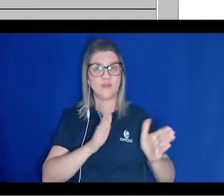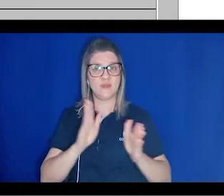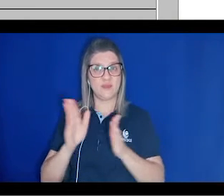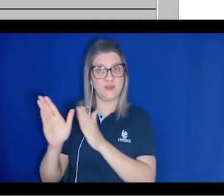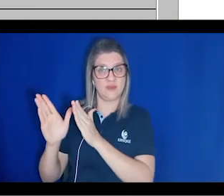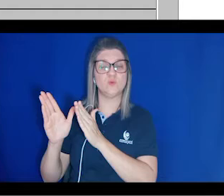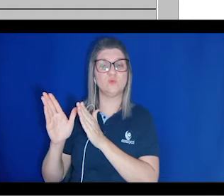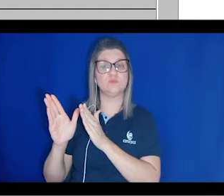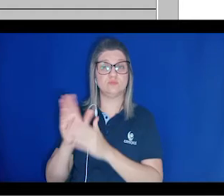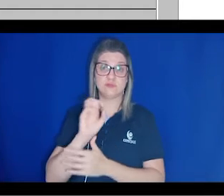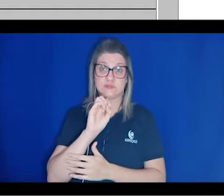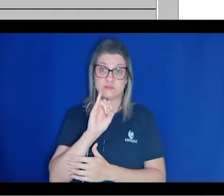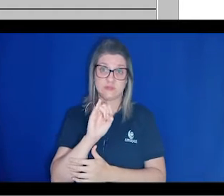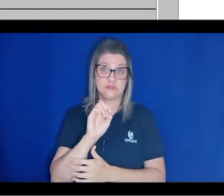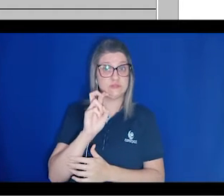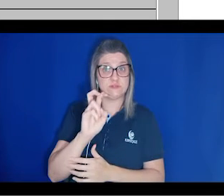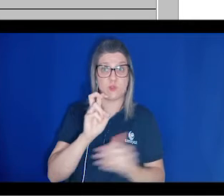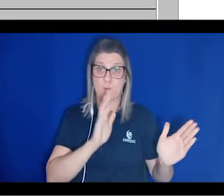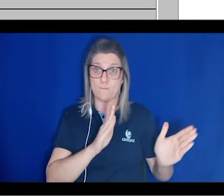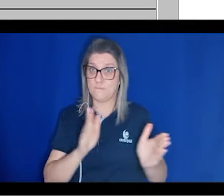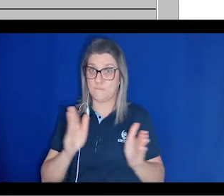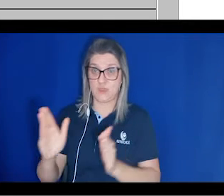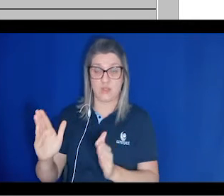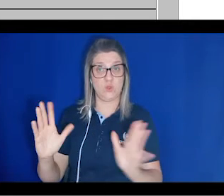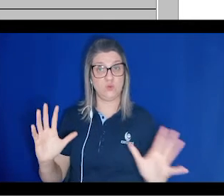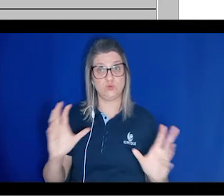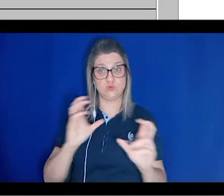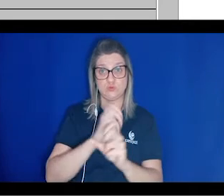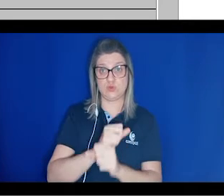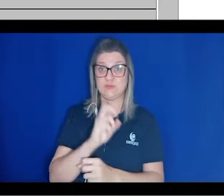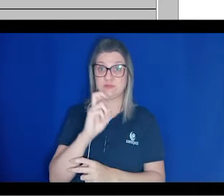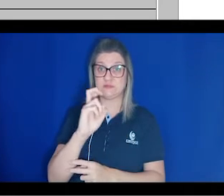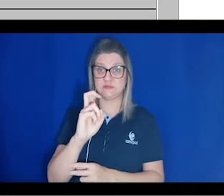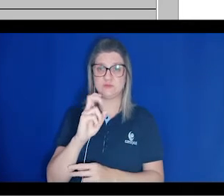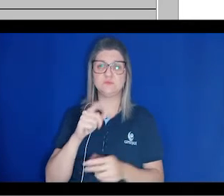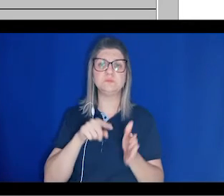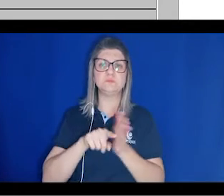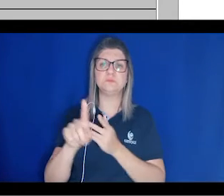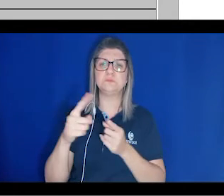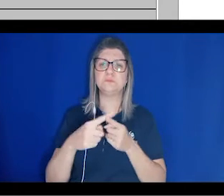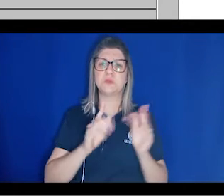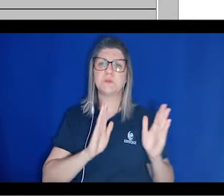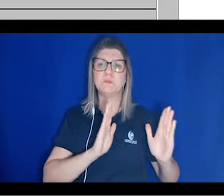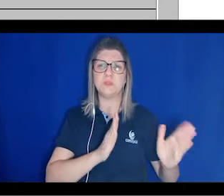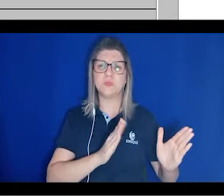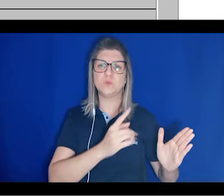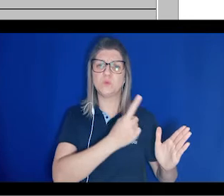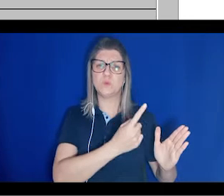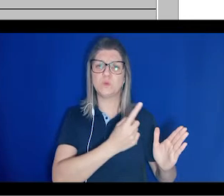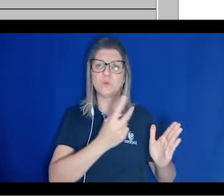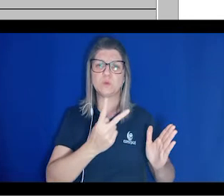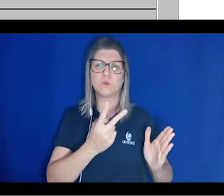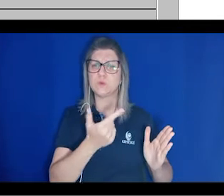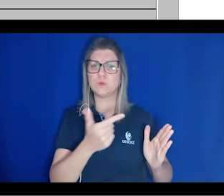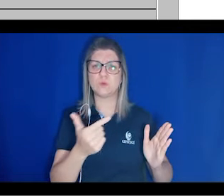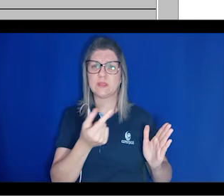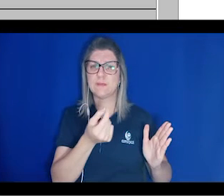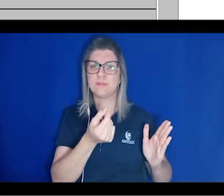fosse de 5 períodos, pegaríamos 5. Professor, por que não tem preços no período 2 e 1? Bom, porque nós não